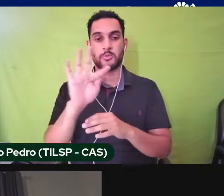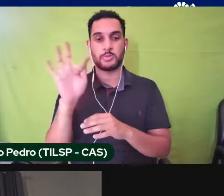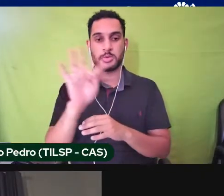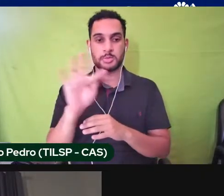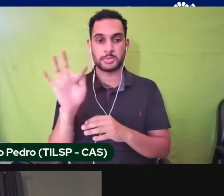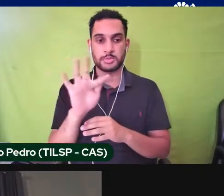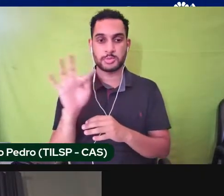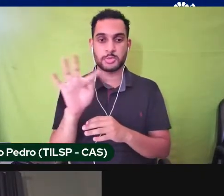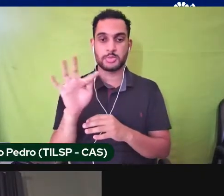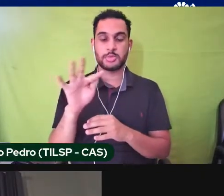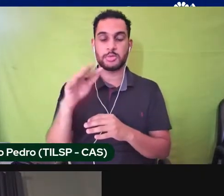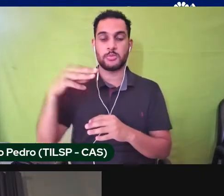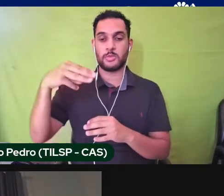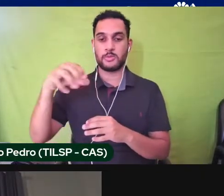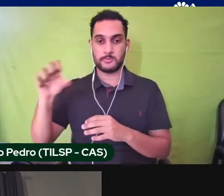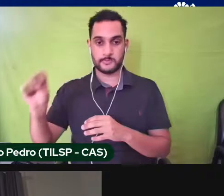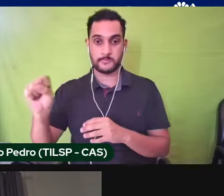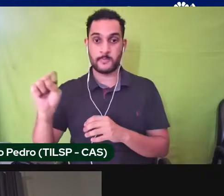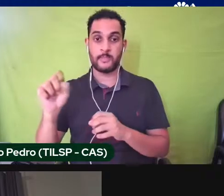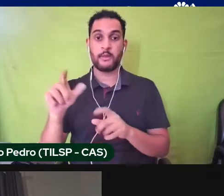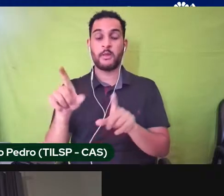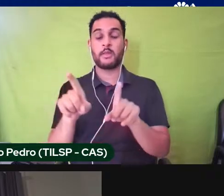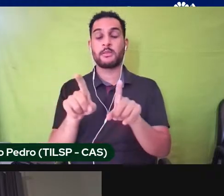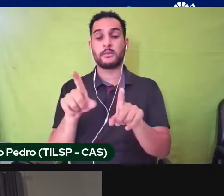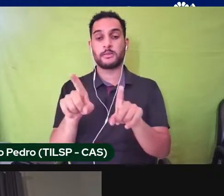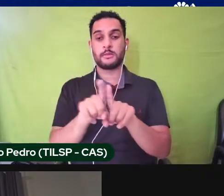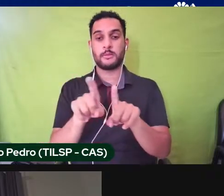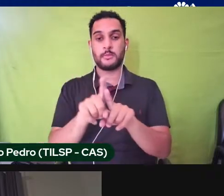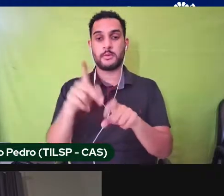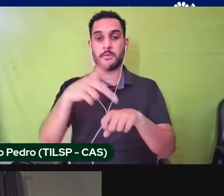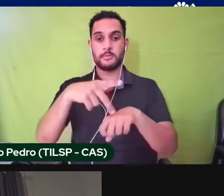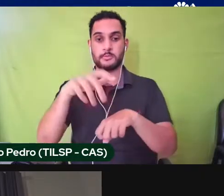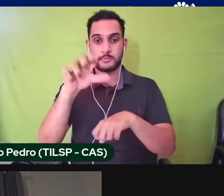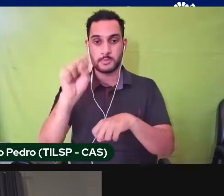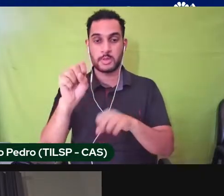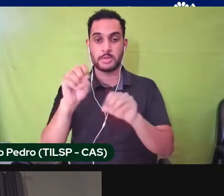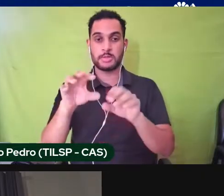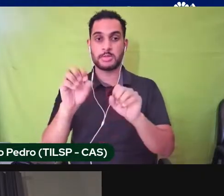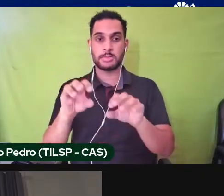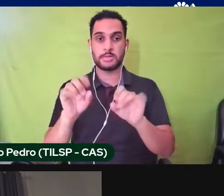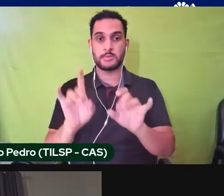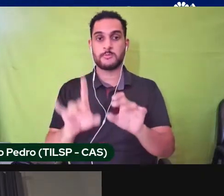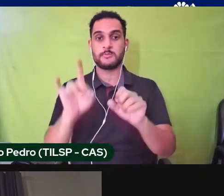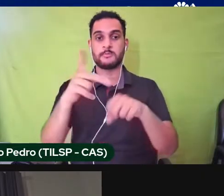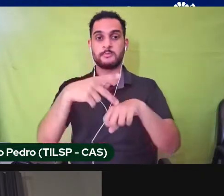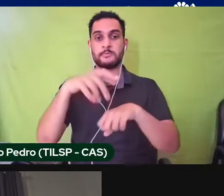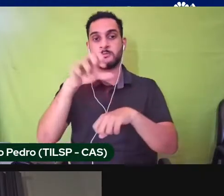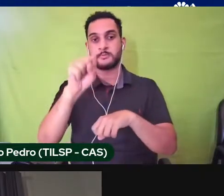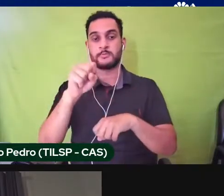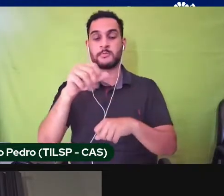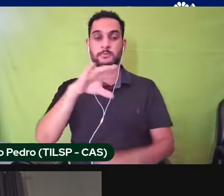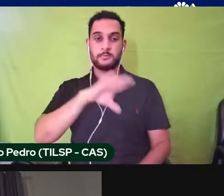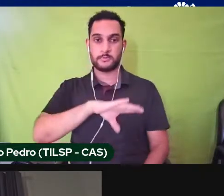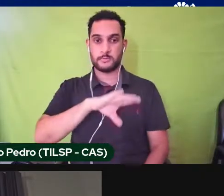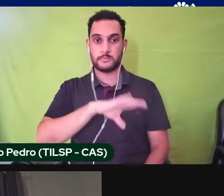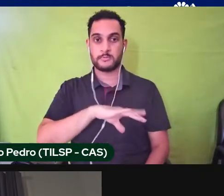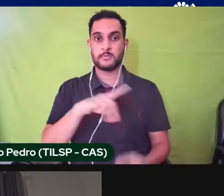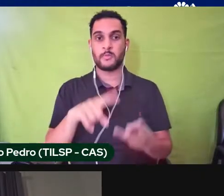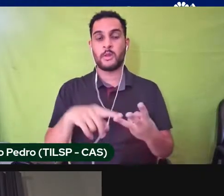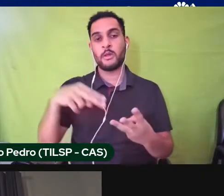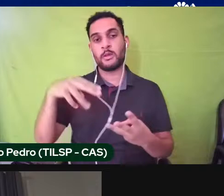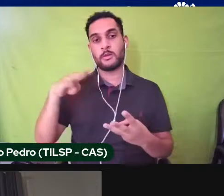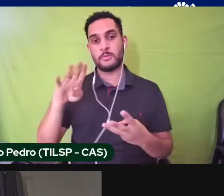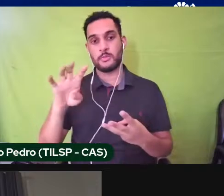Tem especialização em Educação Especial, especialização em Língua Portuguesa, MBA em